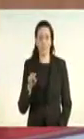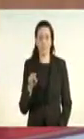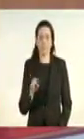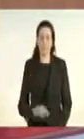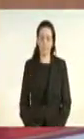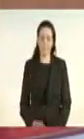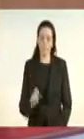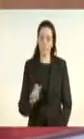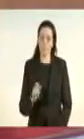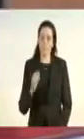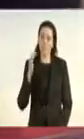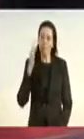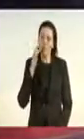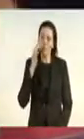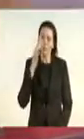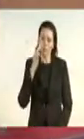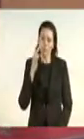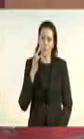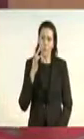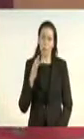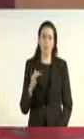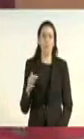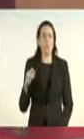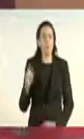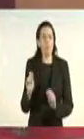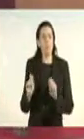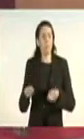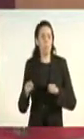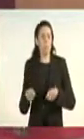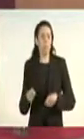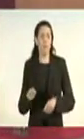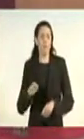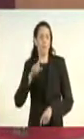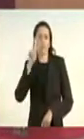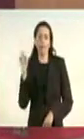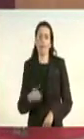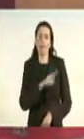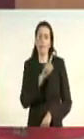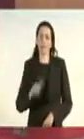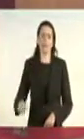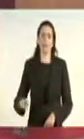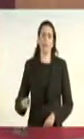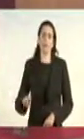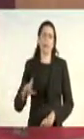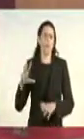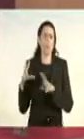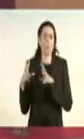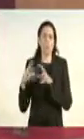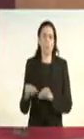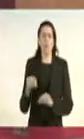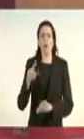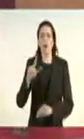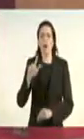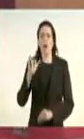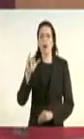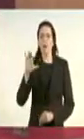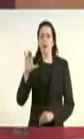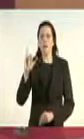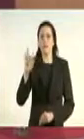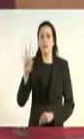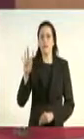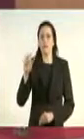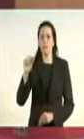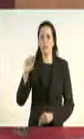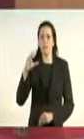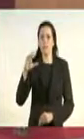ter muito bem feito o cancelamento de todas as licitações feitas de forma de guarda-chuva, que foi feito